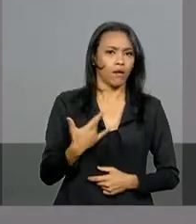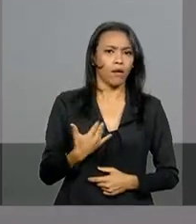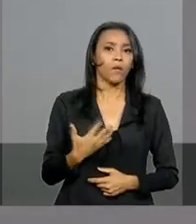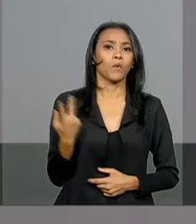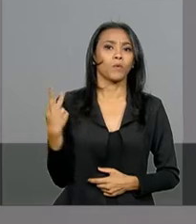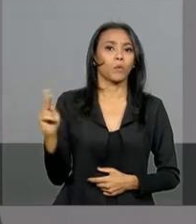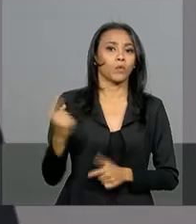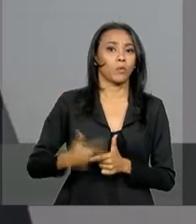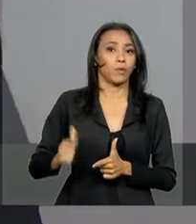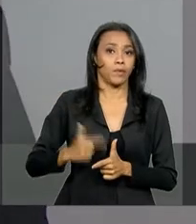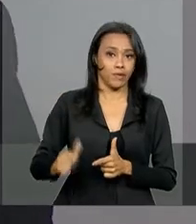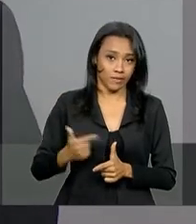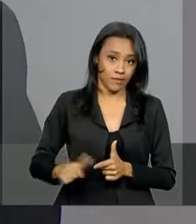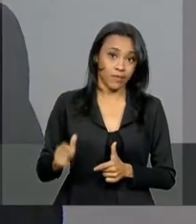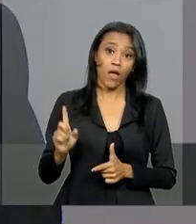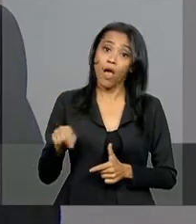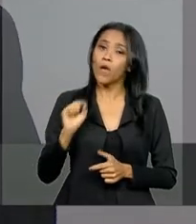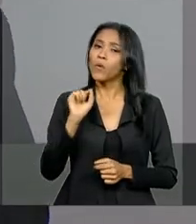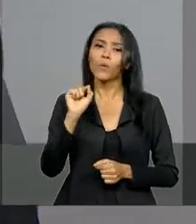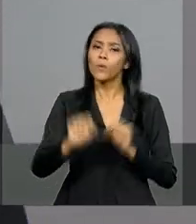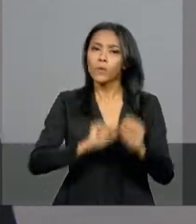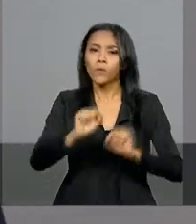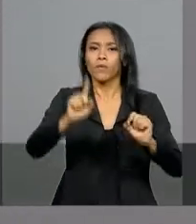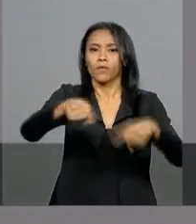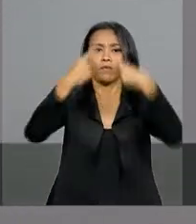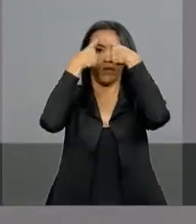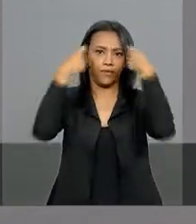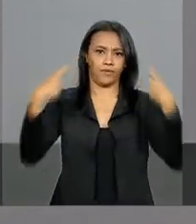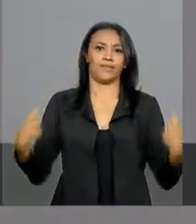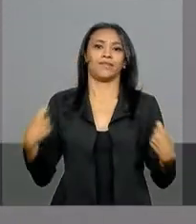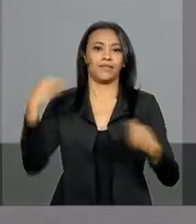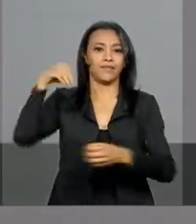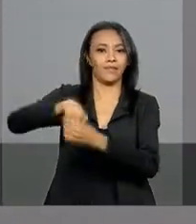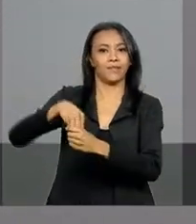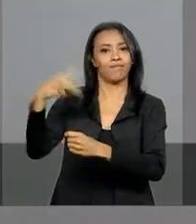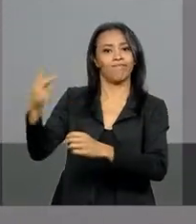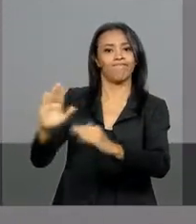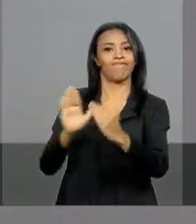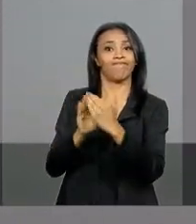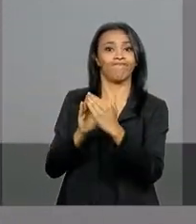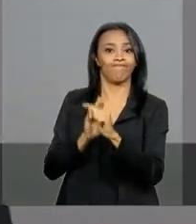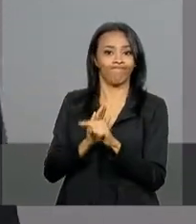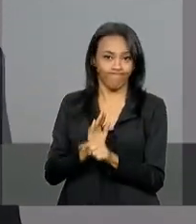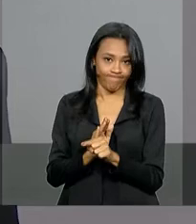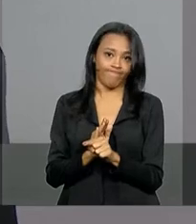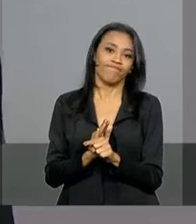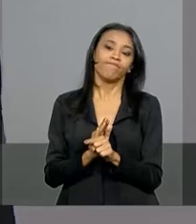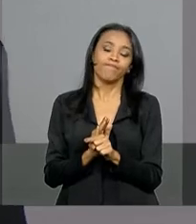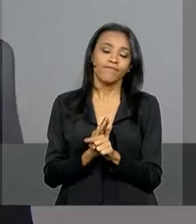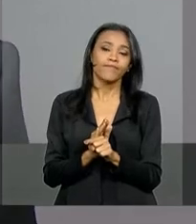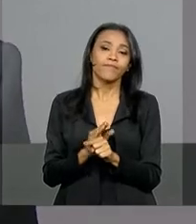problema dela é exatamente violência doméstica ela era reiteradamente